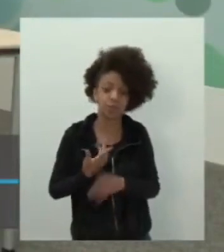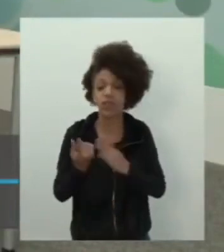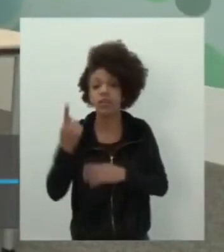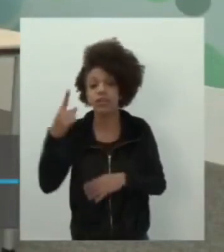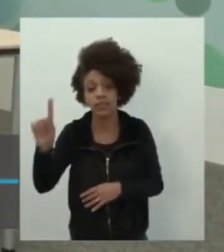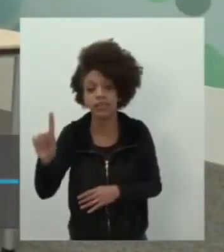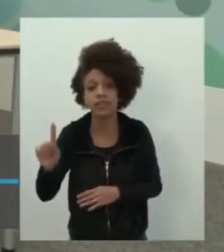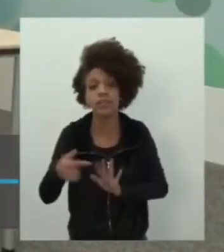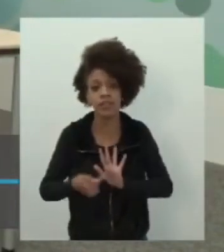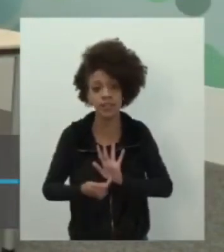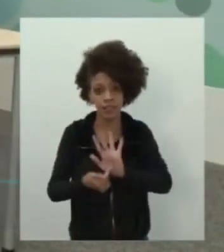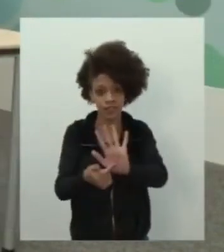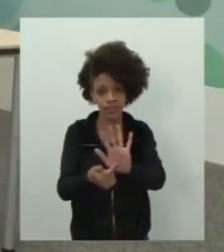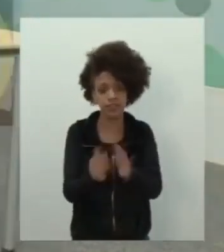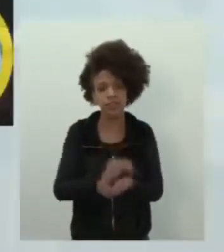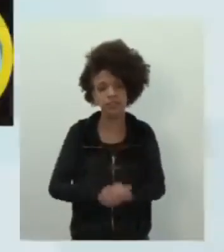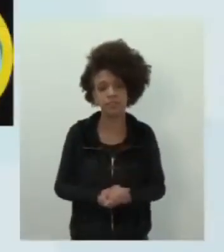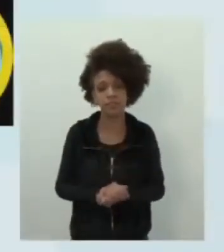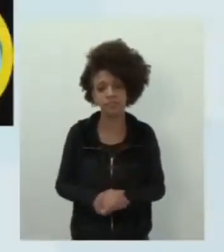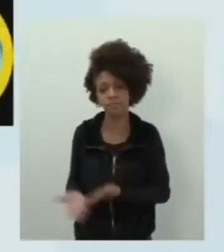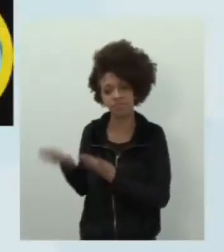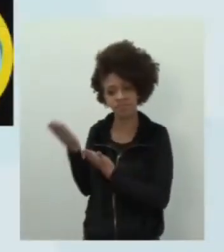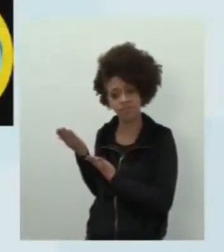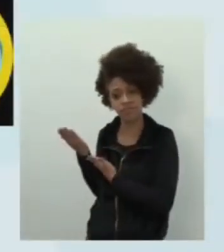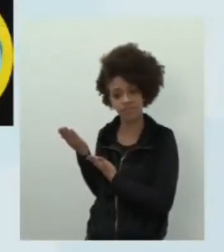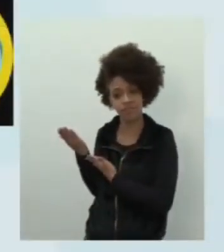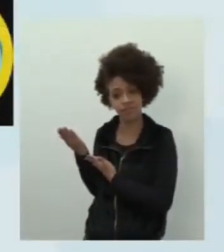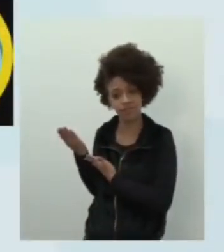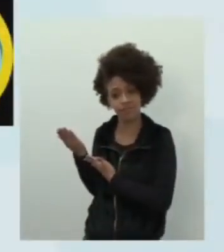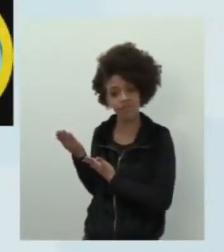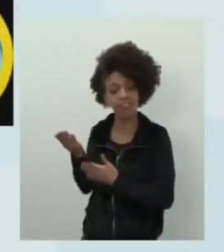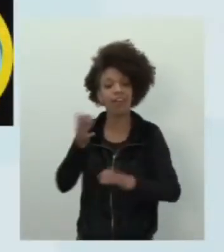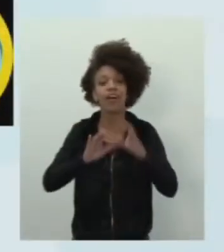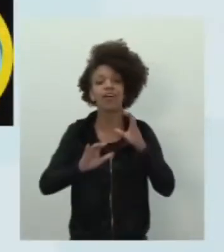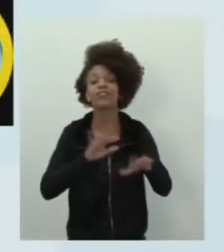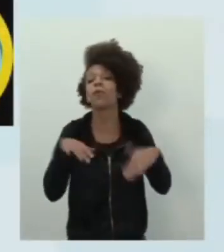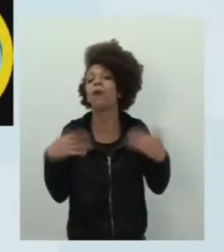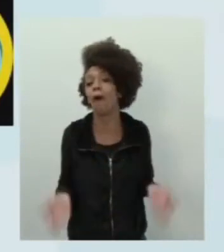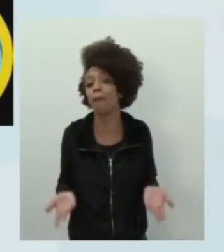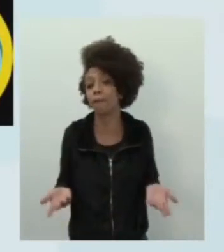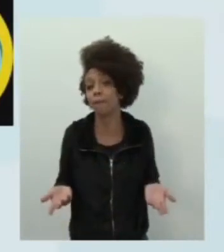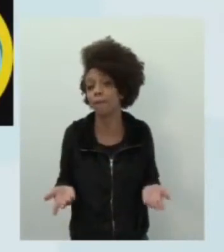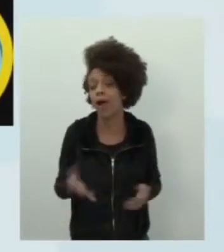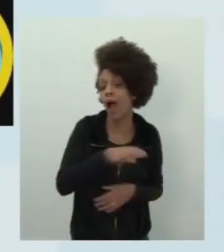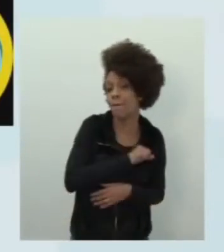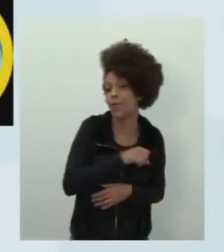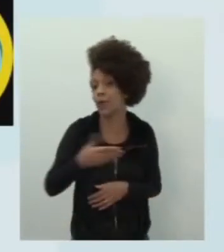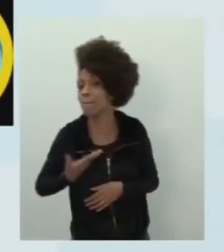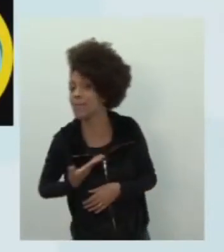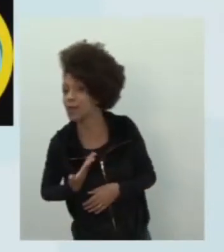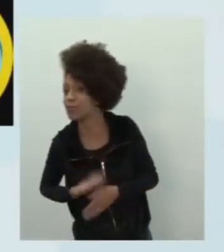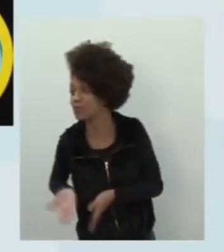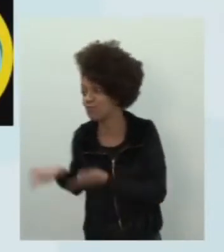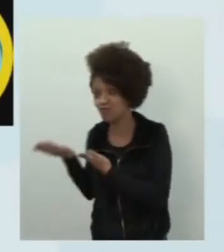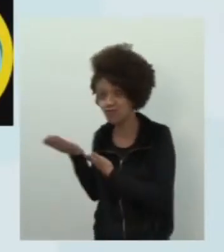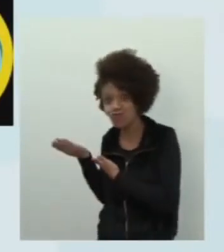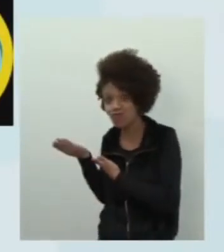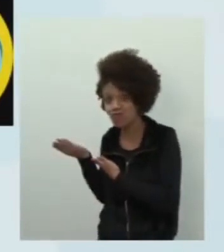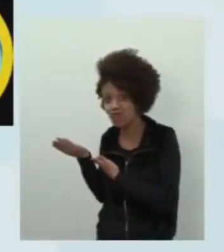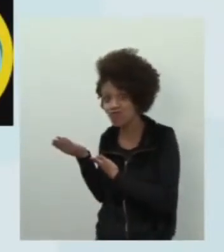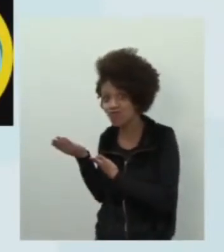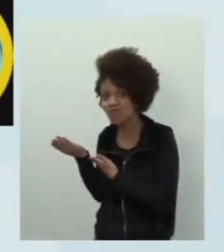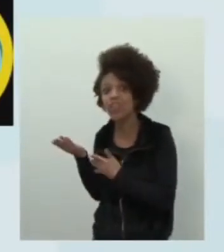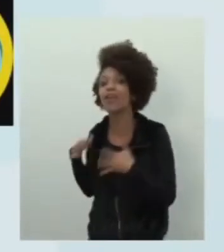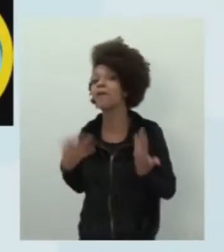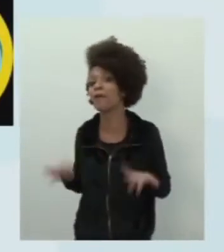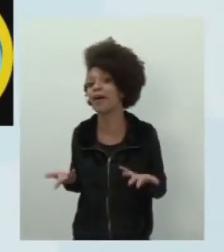eu sou moderno, essa aqui. Cantiga de amor ou de gente, amigo? Essa eu não sei. Tá falando que é amigo aqui o pessoal. É amigo? Por que